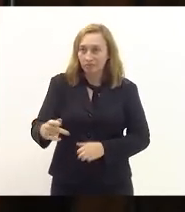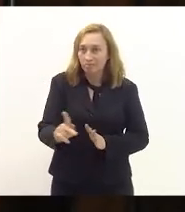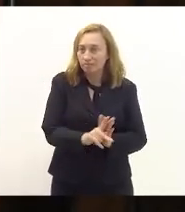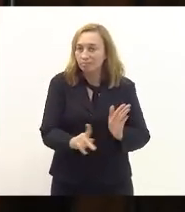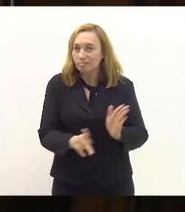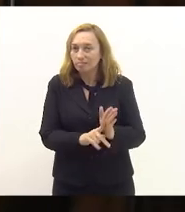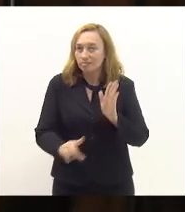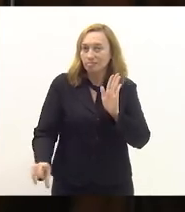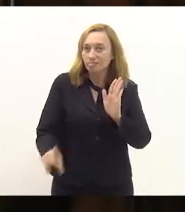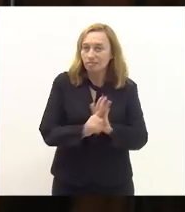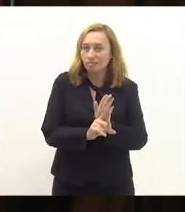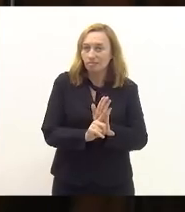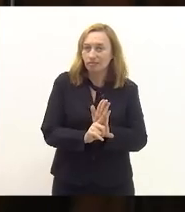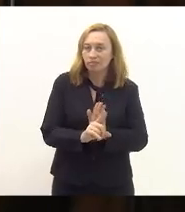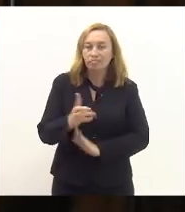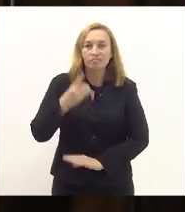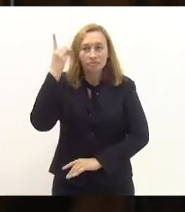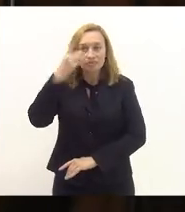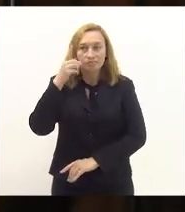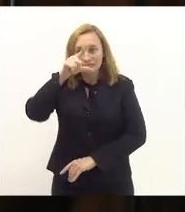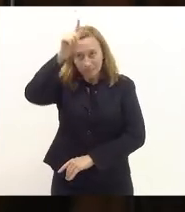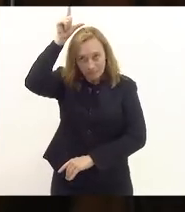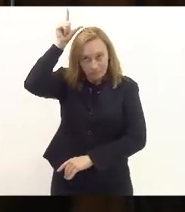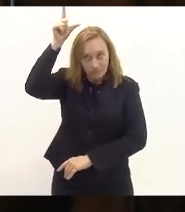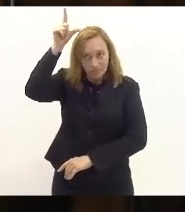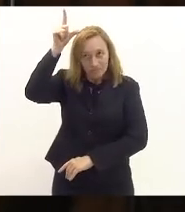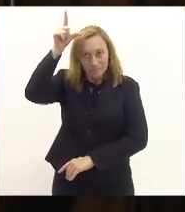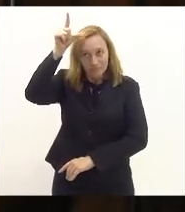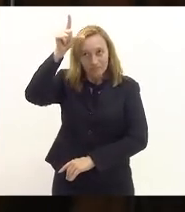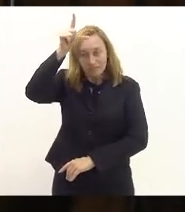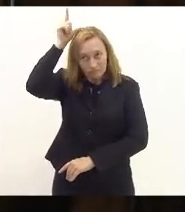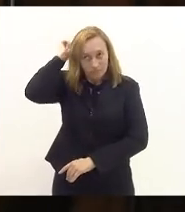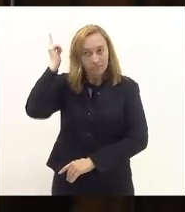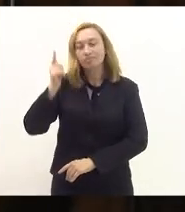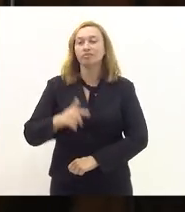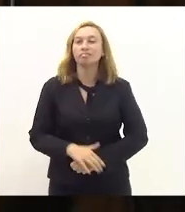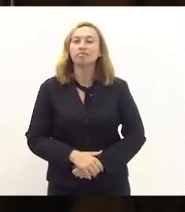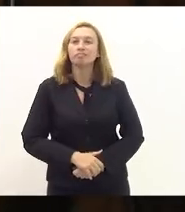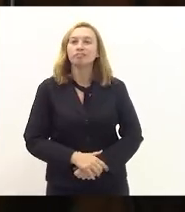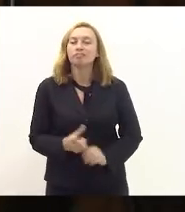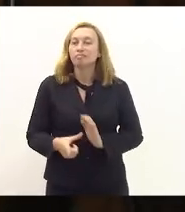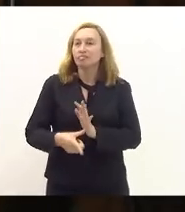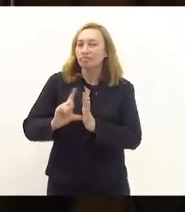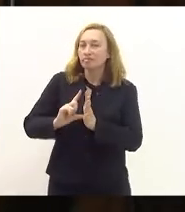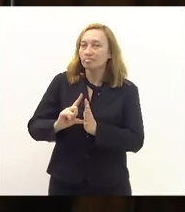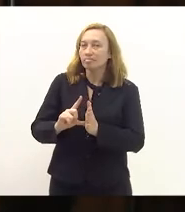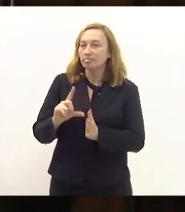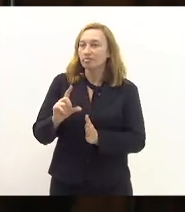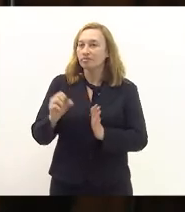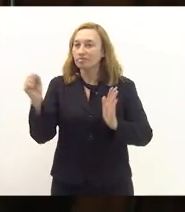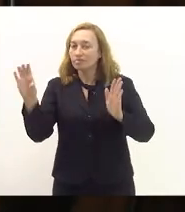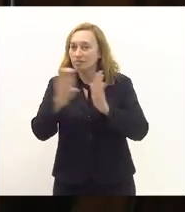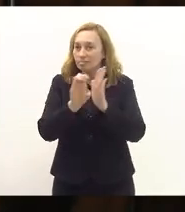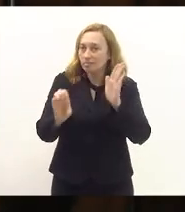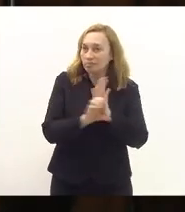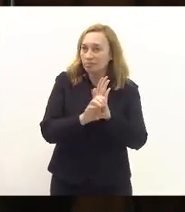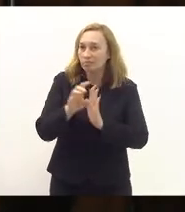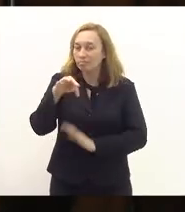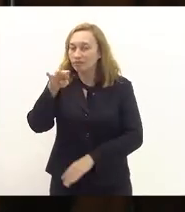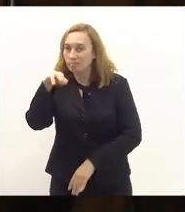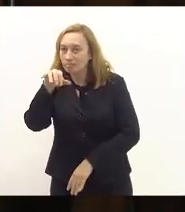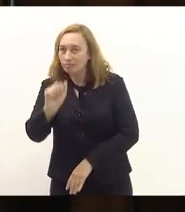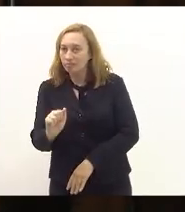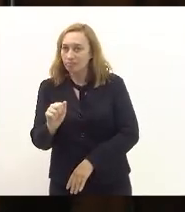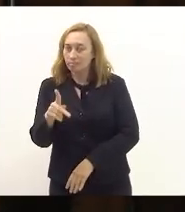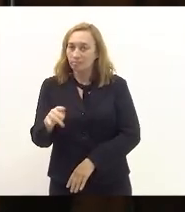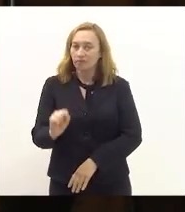de lei com o deputado Luiz Paulo Correa da Rocha, antes do Estatuto da Metrópole,